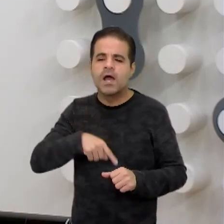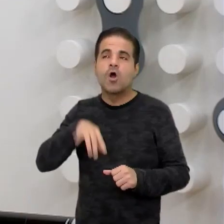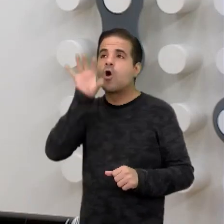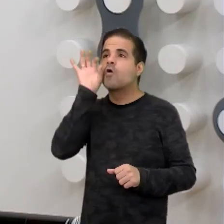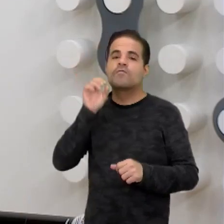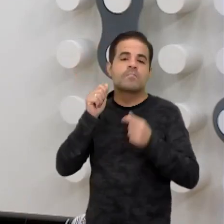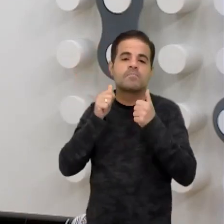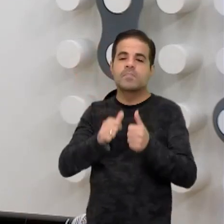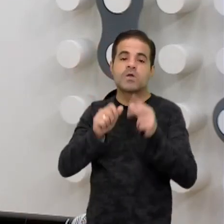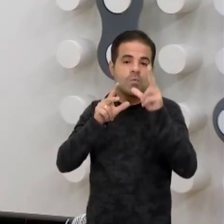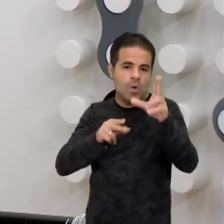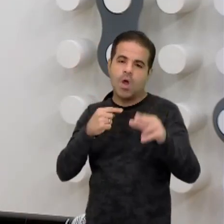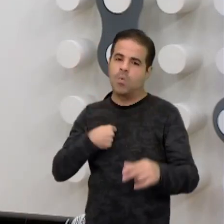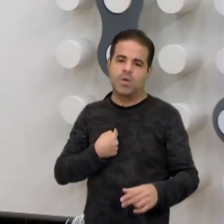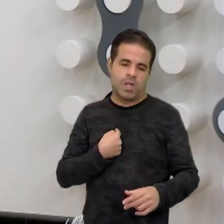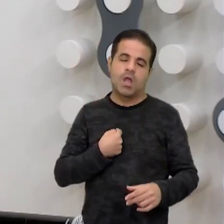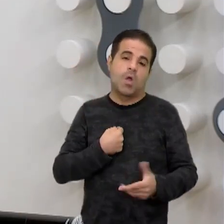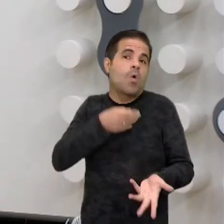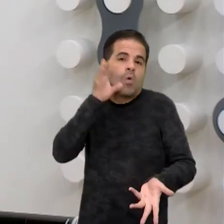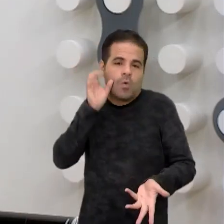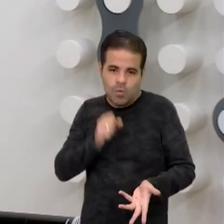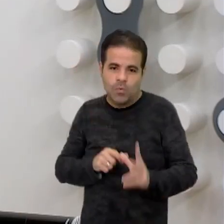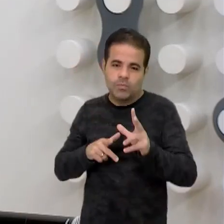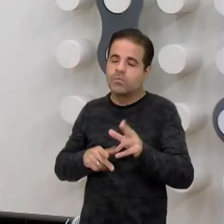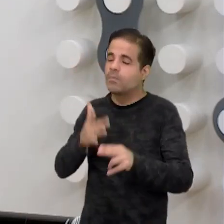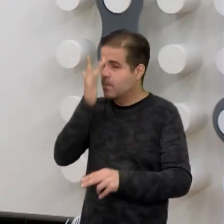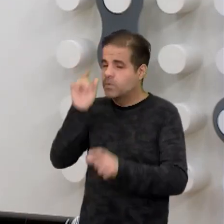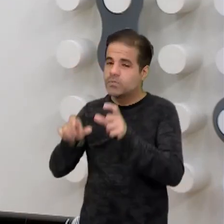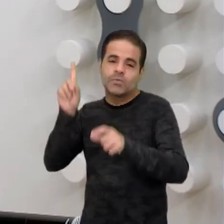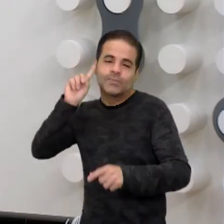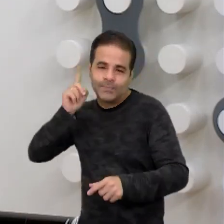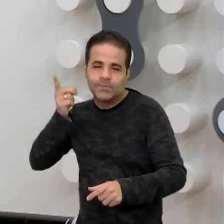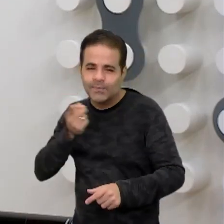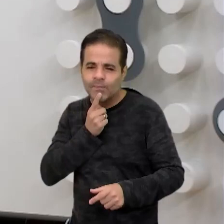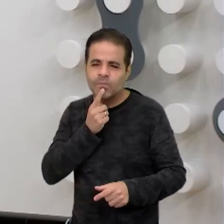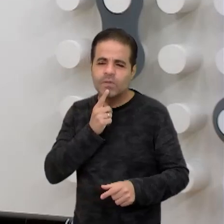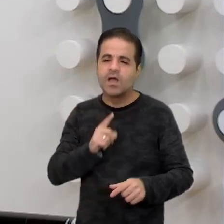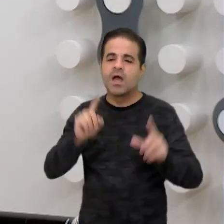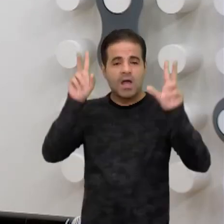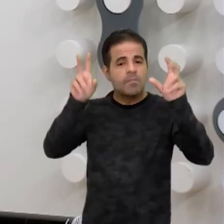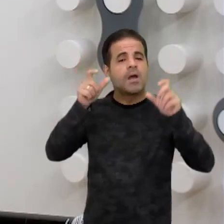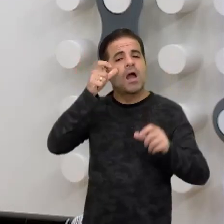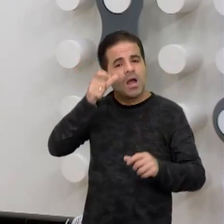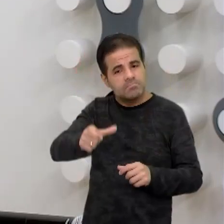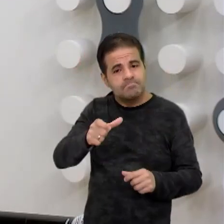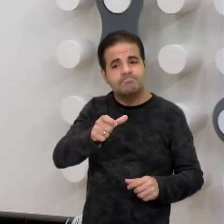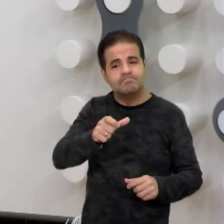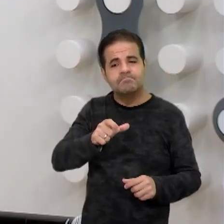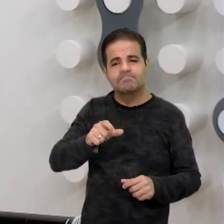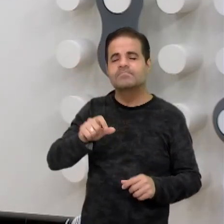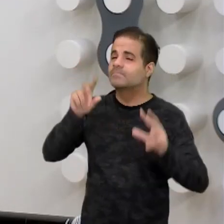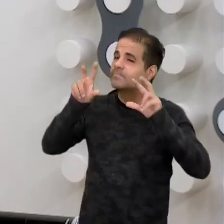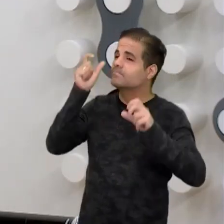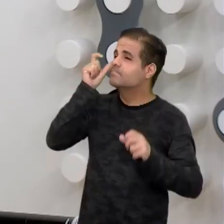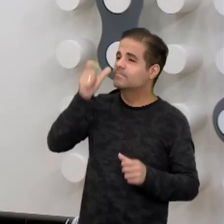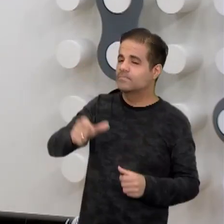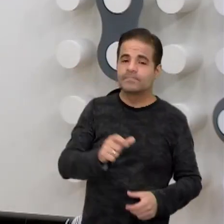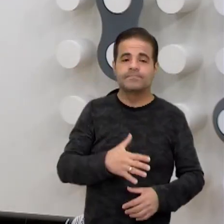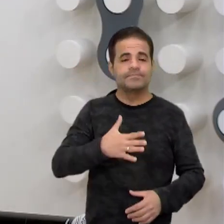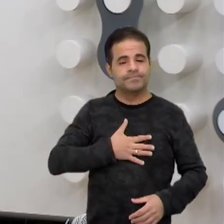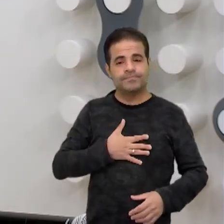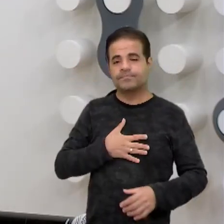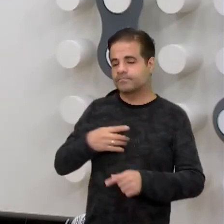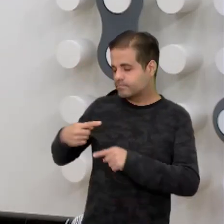música como eu ouço, por exemplo, né? Então, deve ser uma questão interessante essa. A